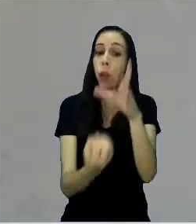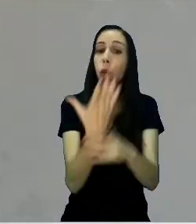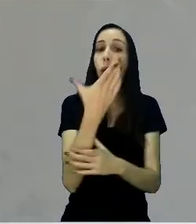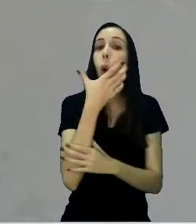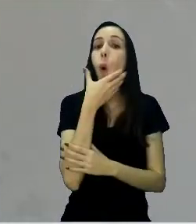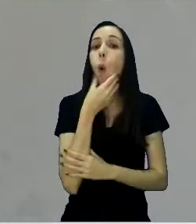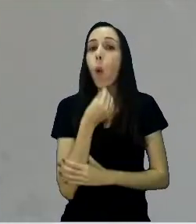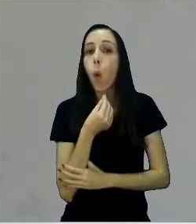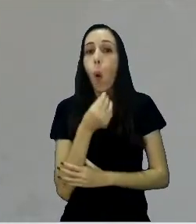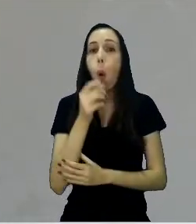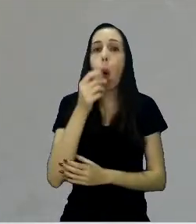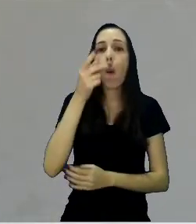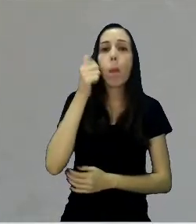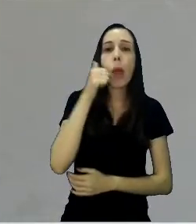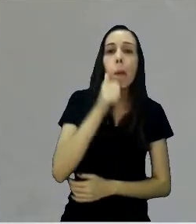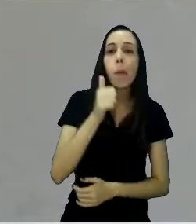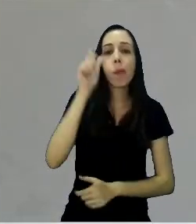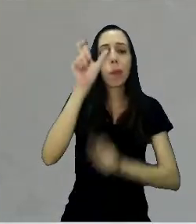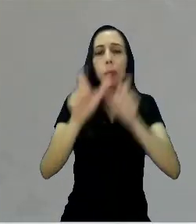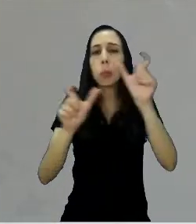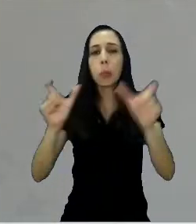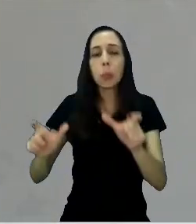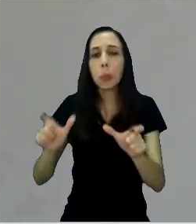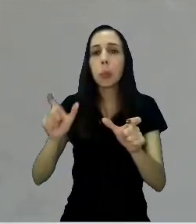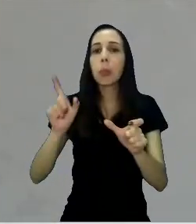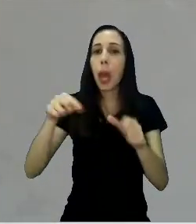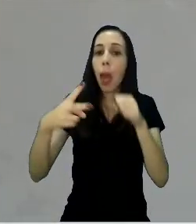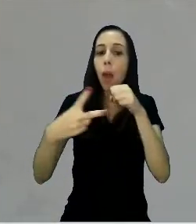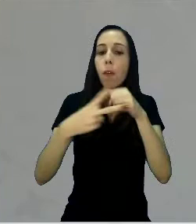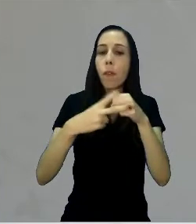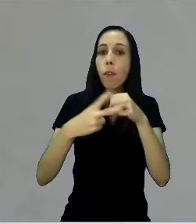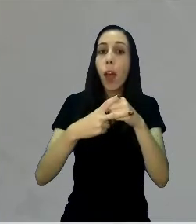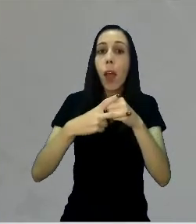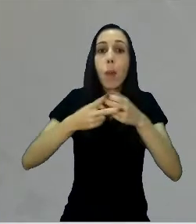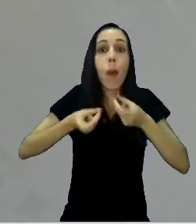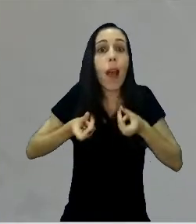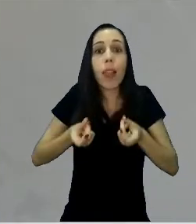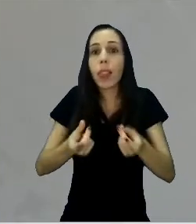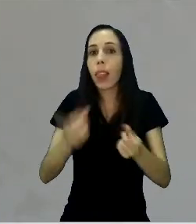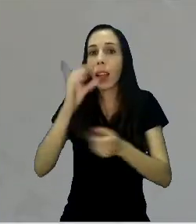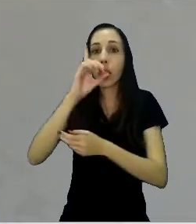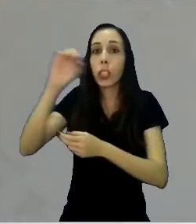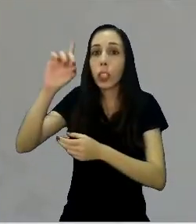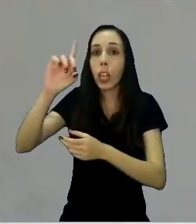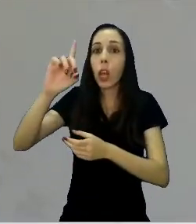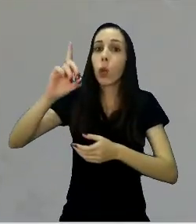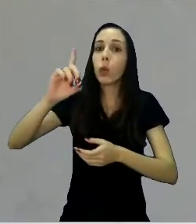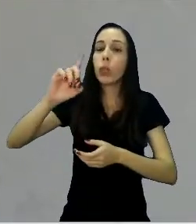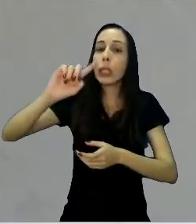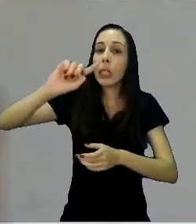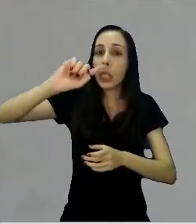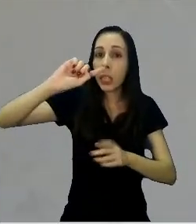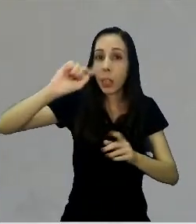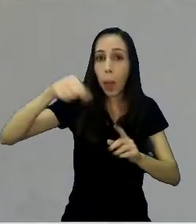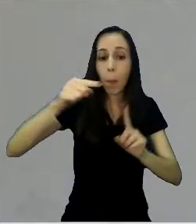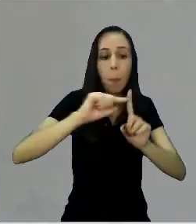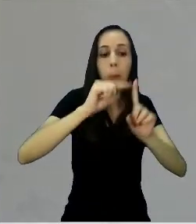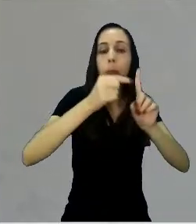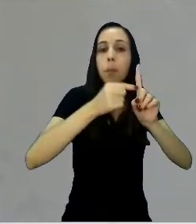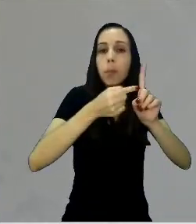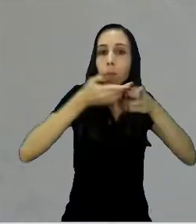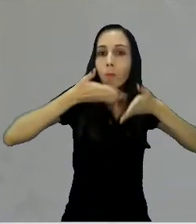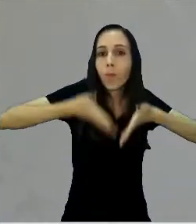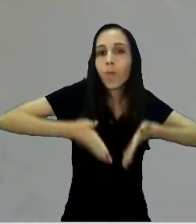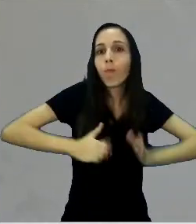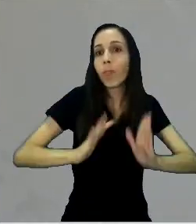da sua palavra, o Verbo eterno de Deus, que se fez carne para assumir a